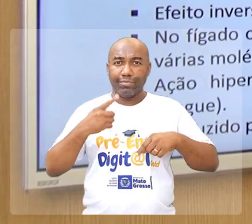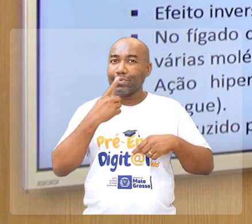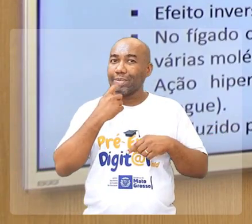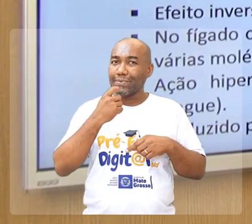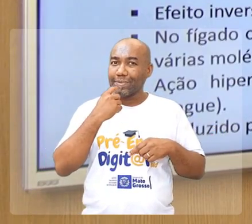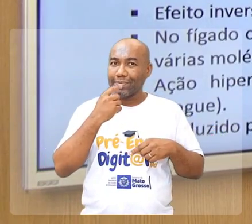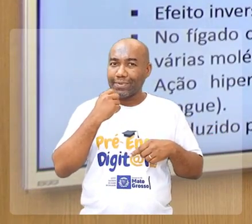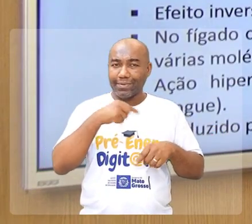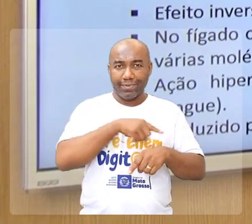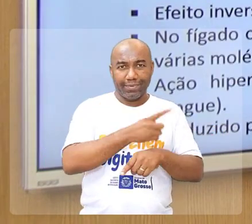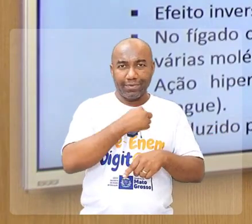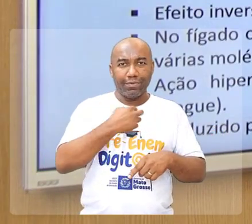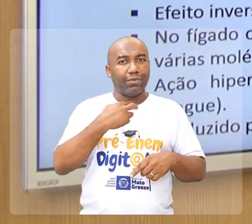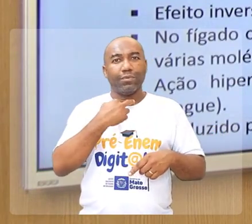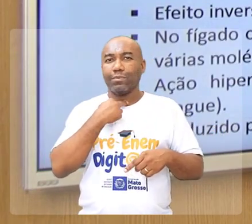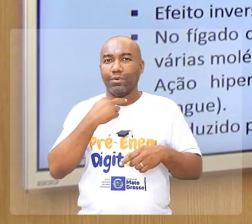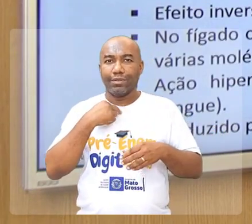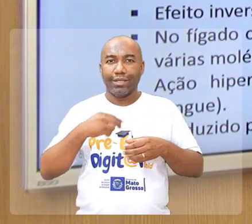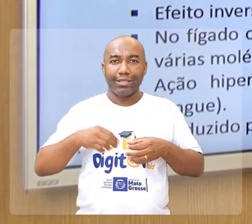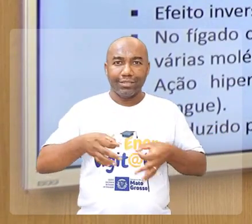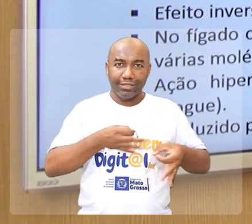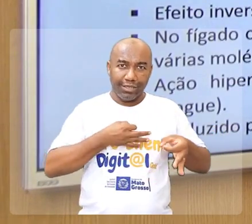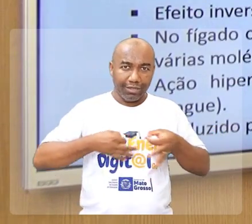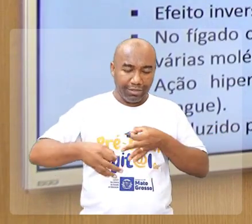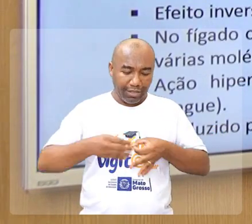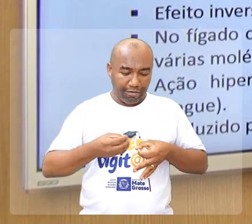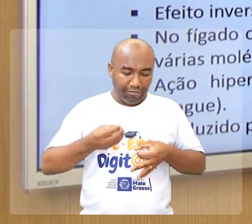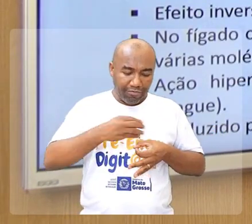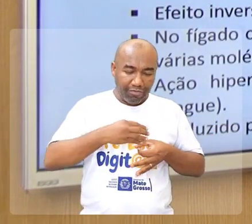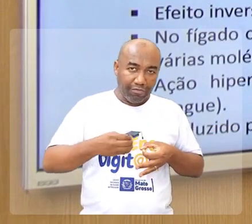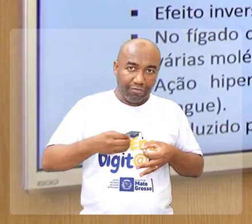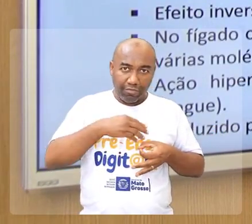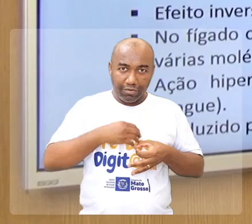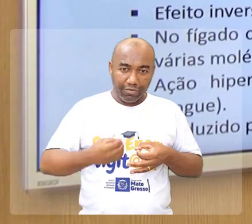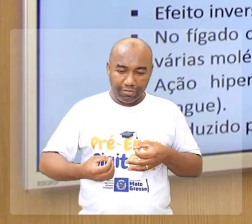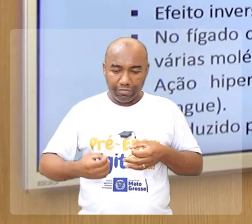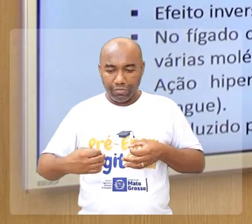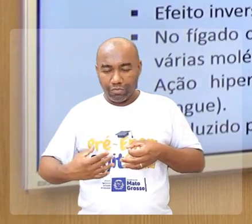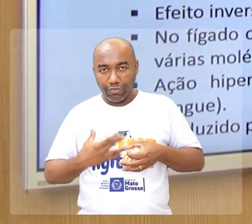sangue circulando, tá? Tem que ser guardada essa glicose.